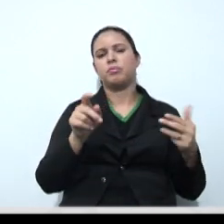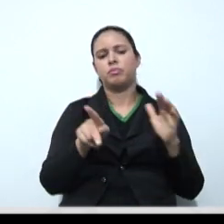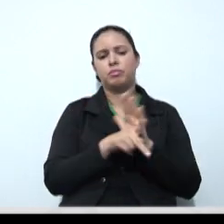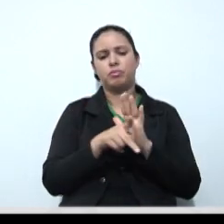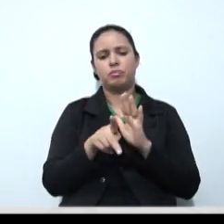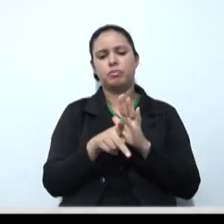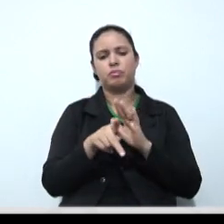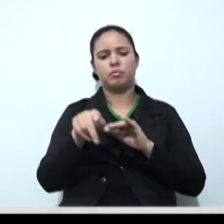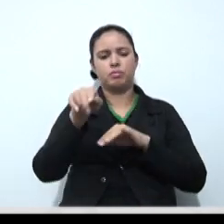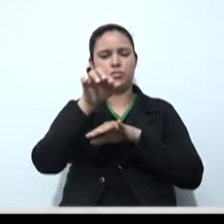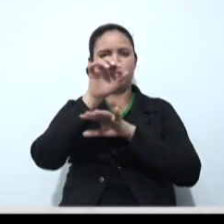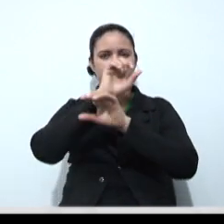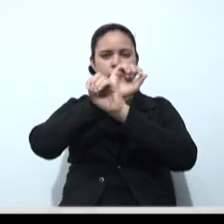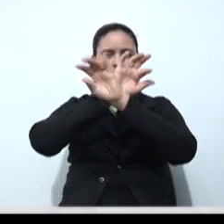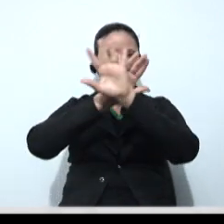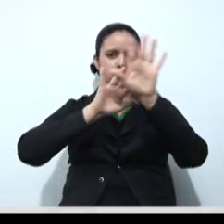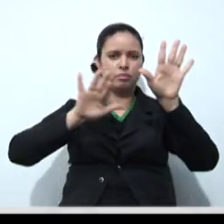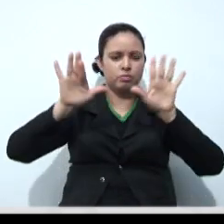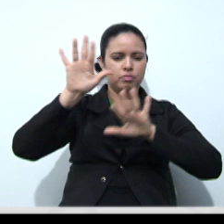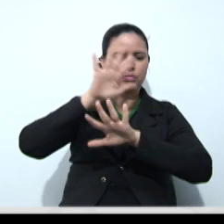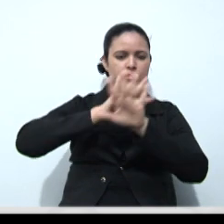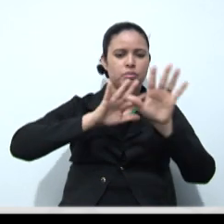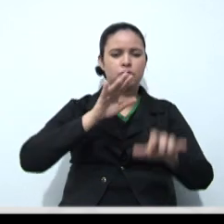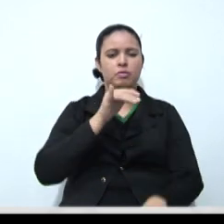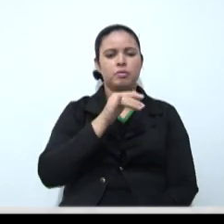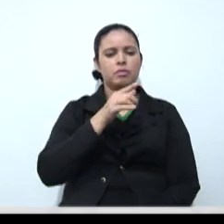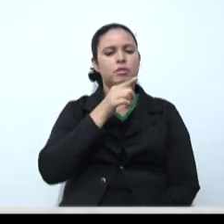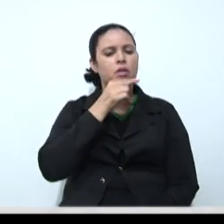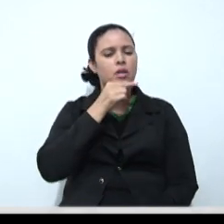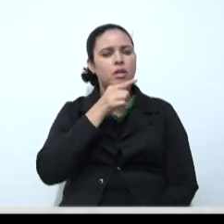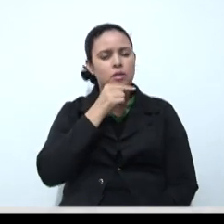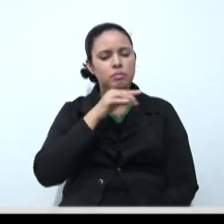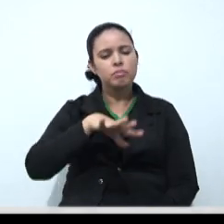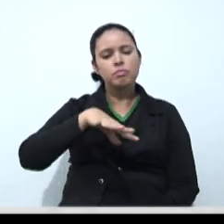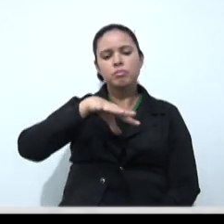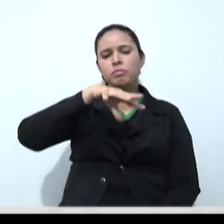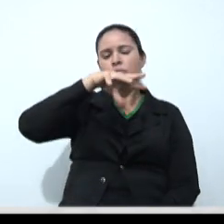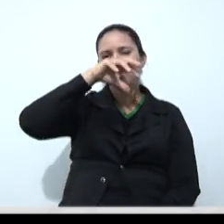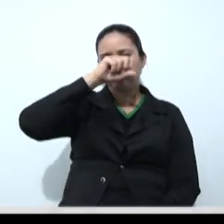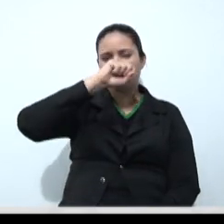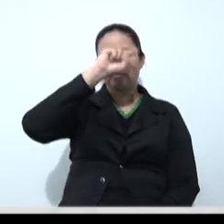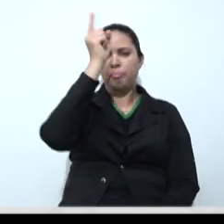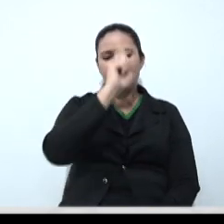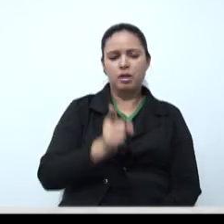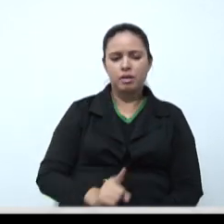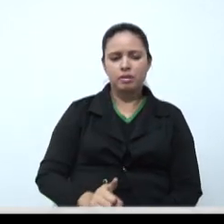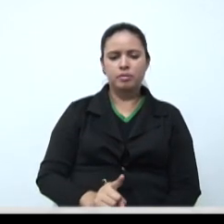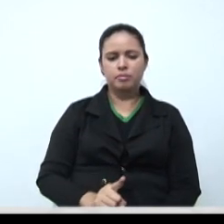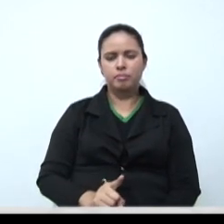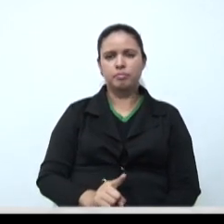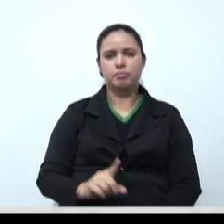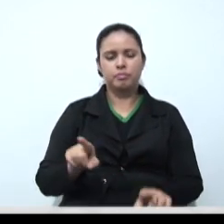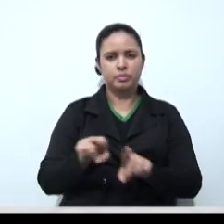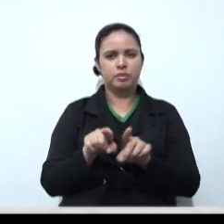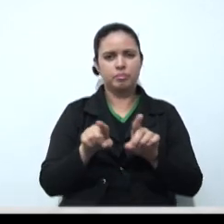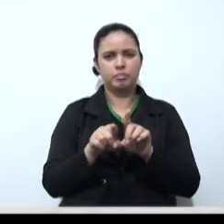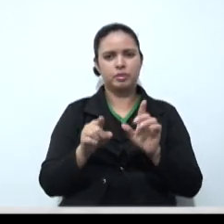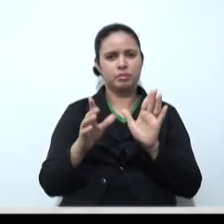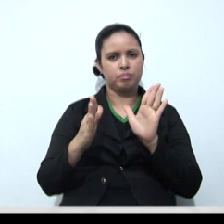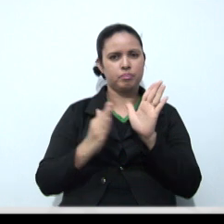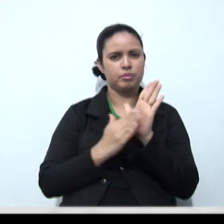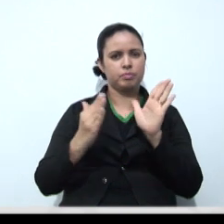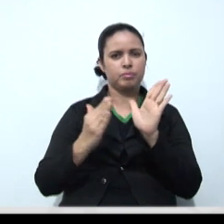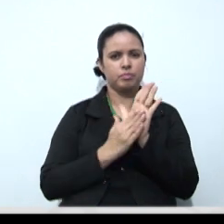e clima, assim como energia, a radiação, descarga elétrica e também magnetismo. Ele